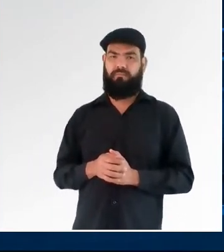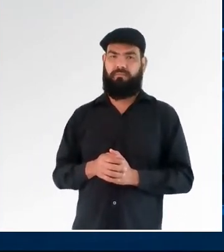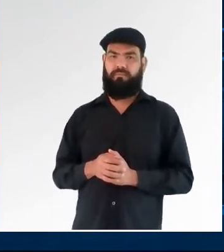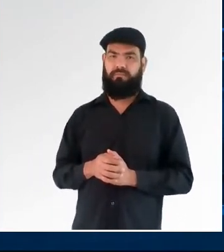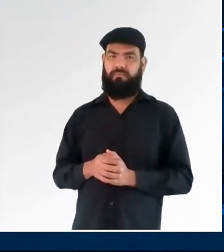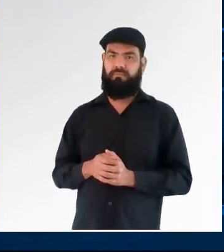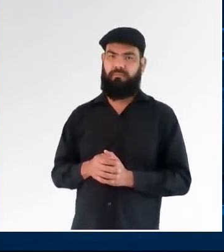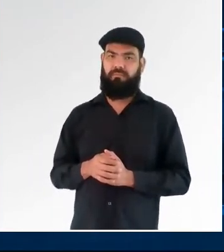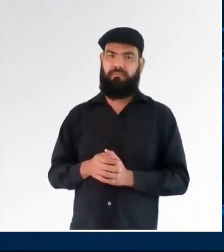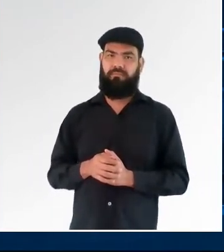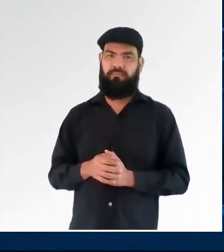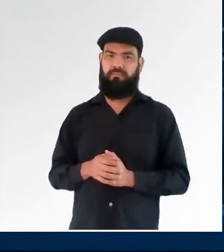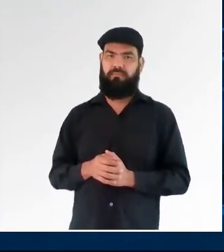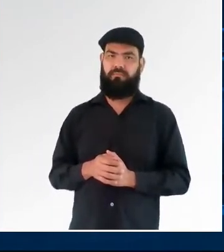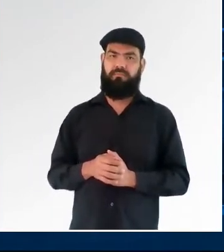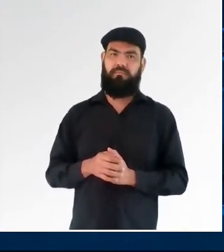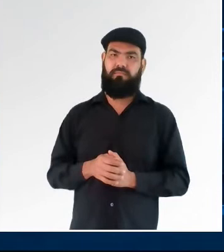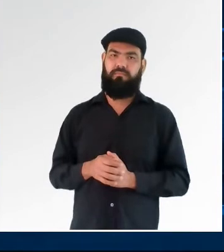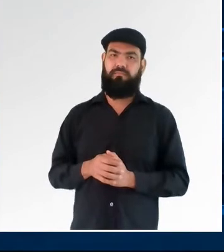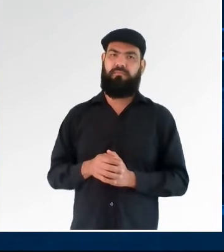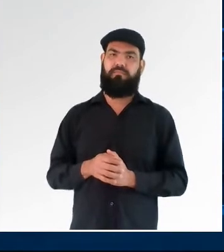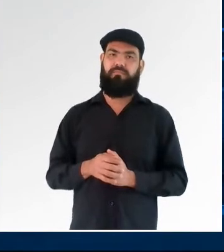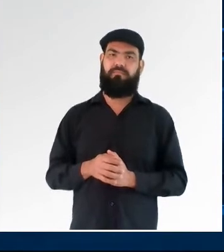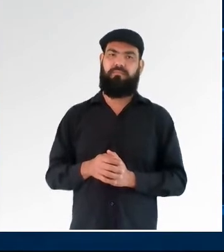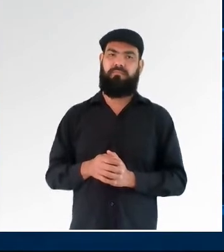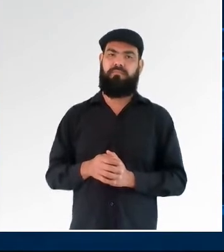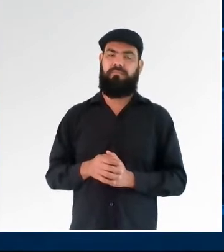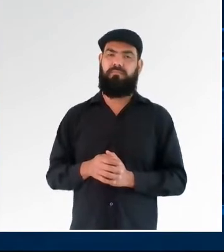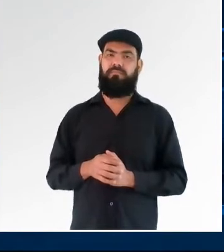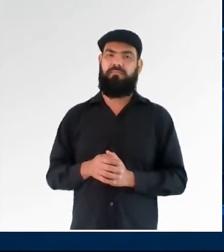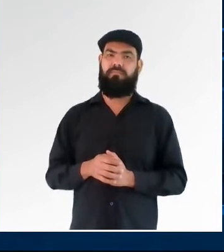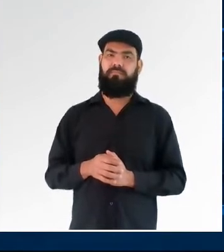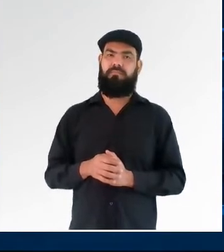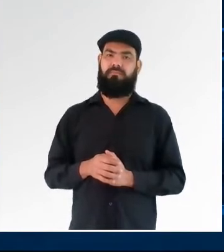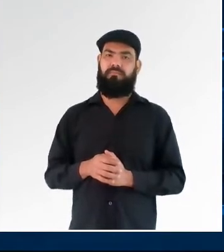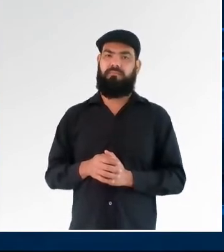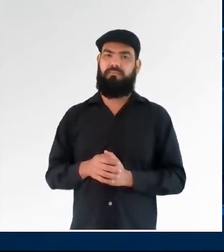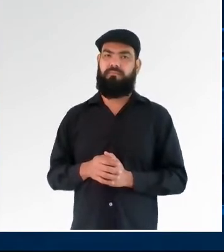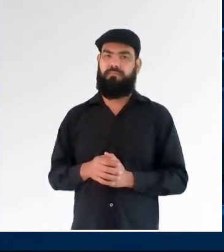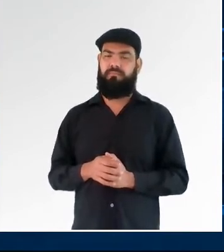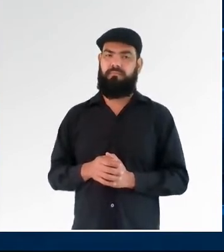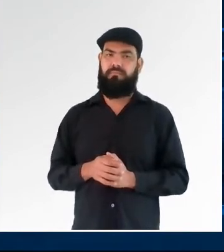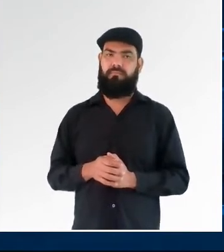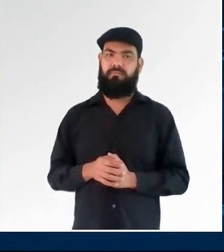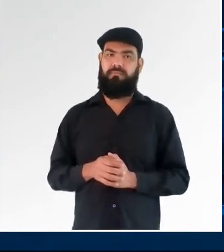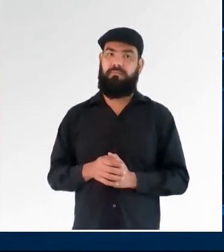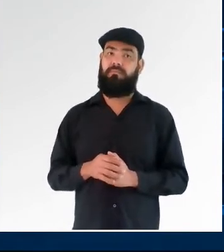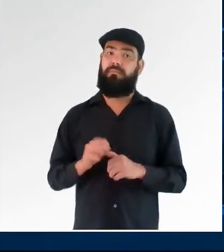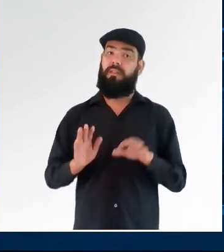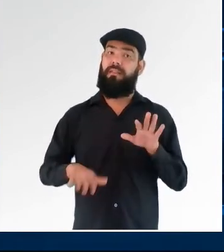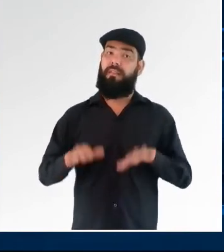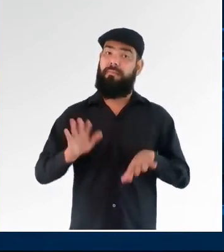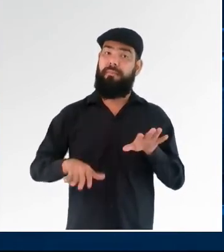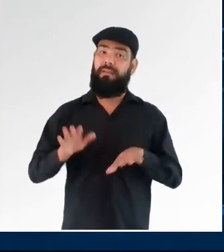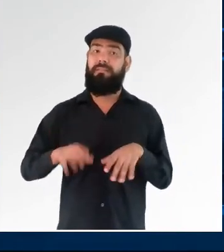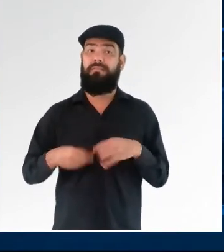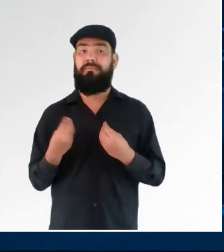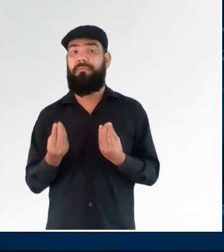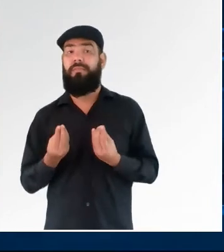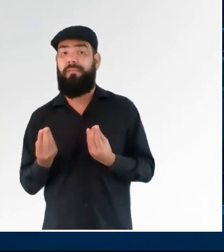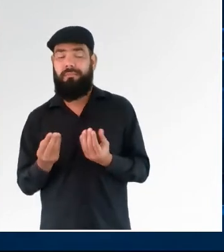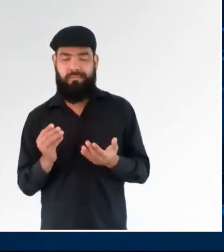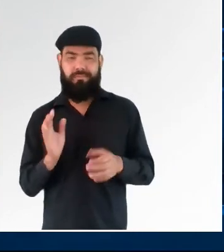influenciar. A linguagem que o autor vai utilizar, dependendo também do veículo, né? Dependendo